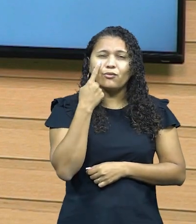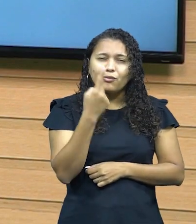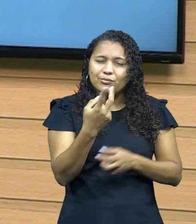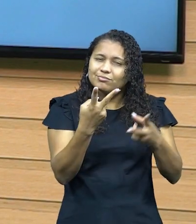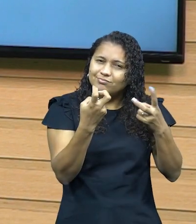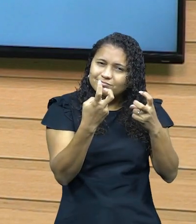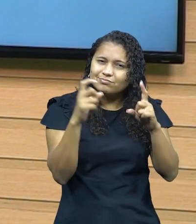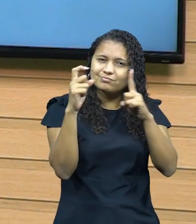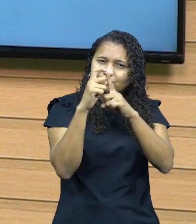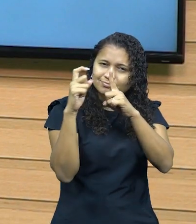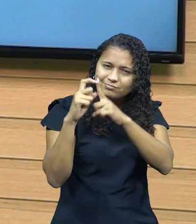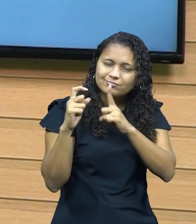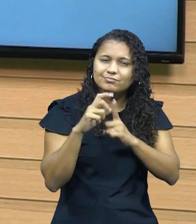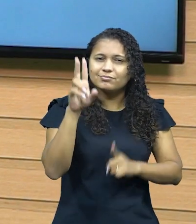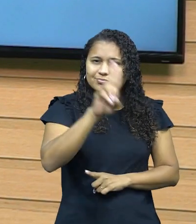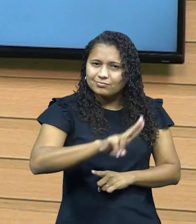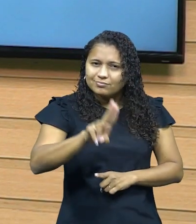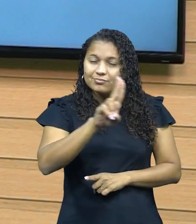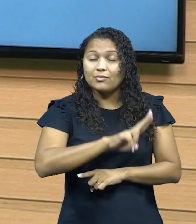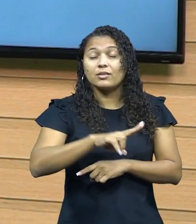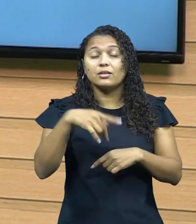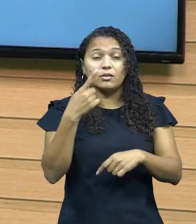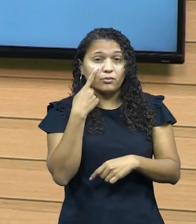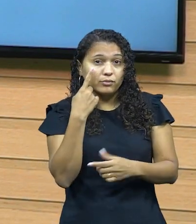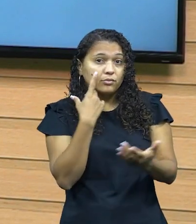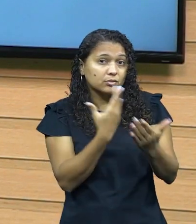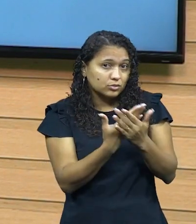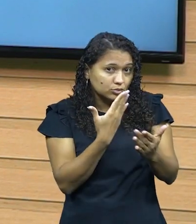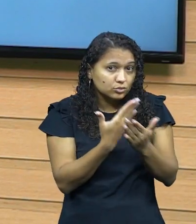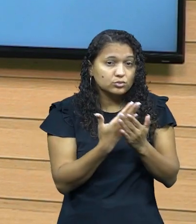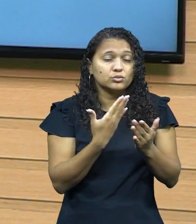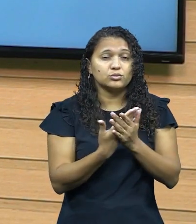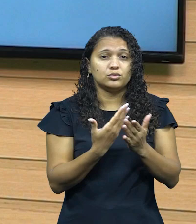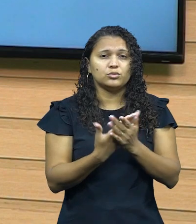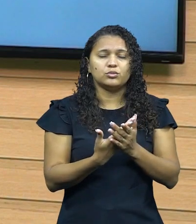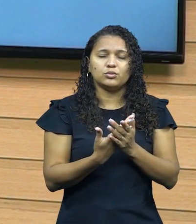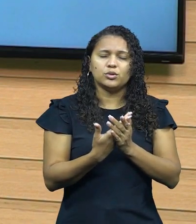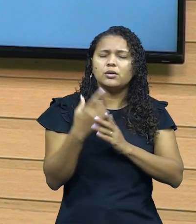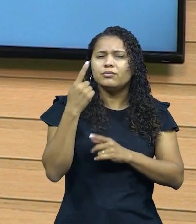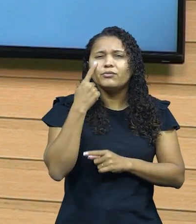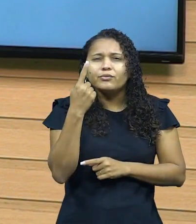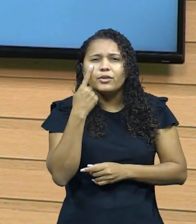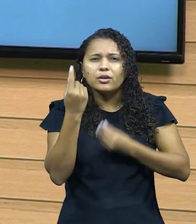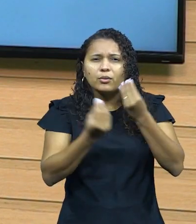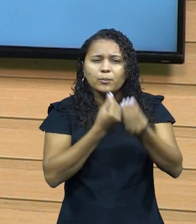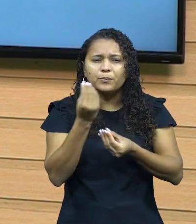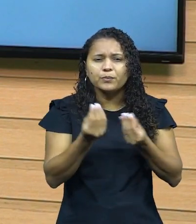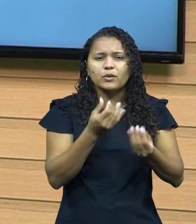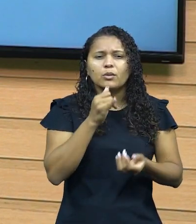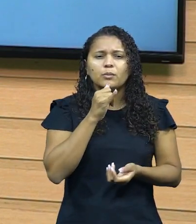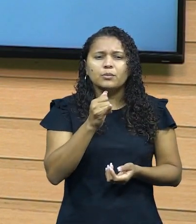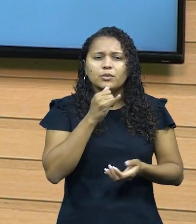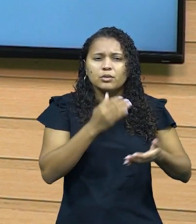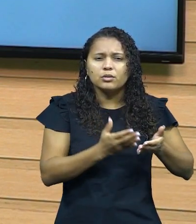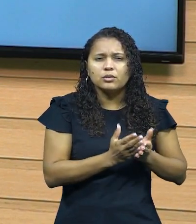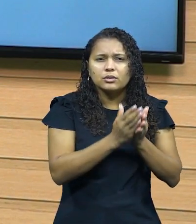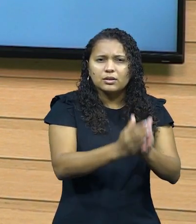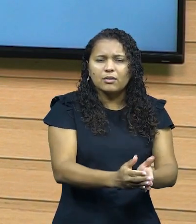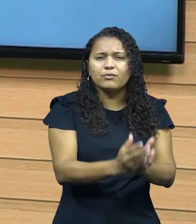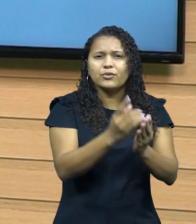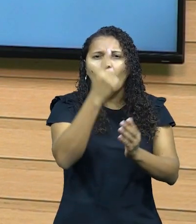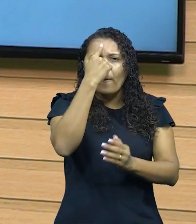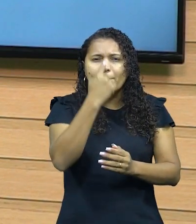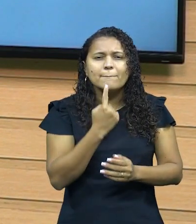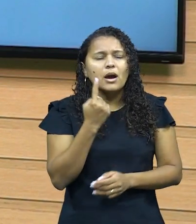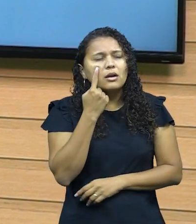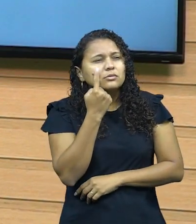muito essas palavras. Então, revisem essa aula, comecem a peguem um navio, peguem a